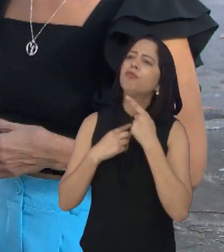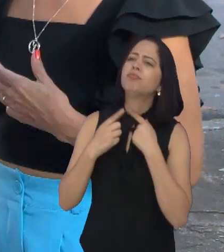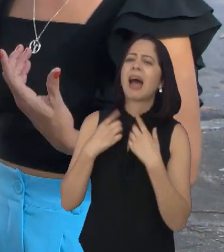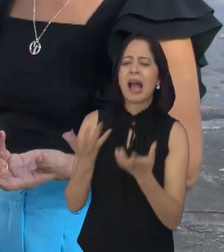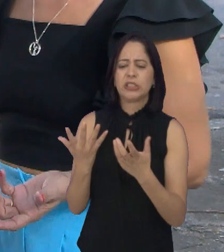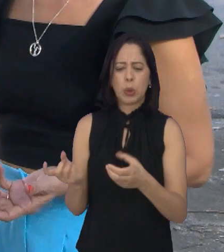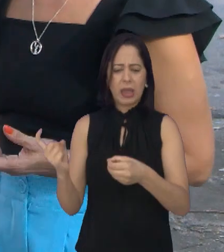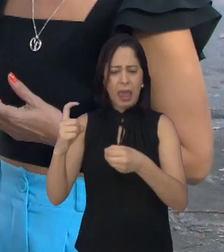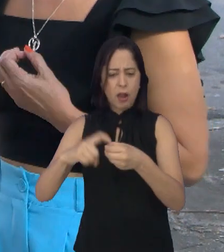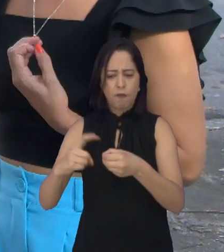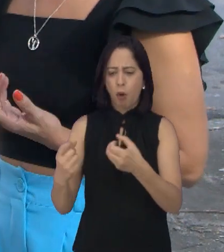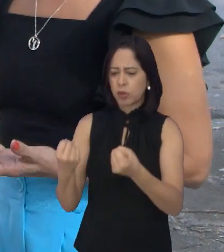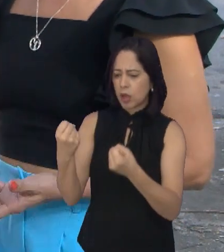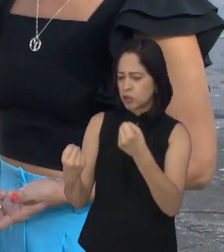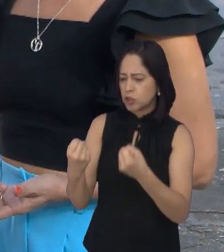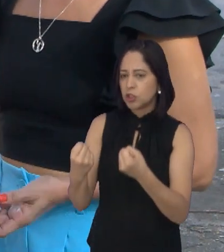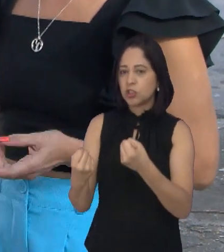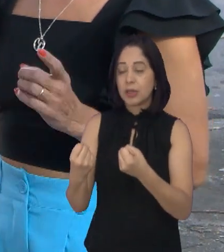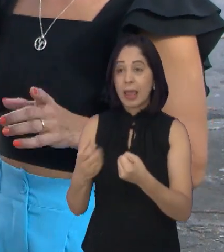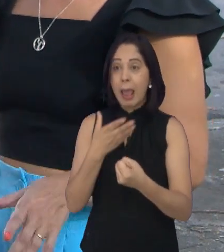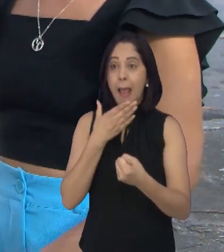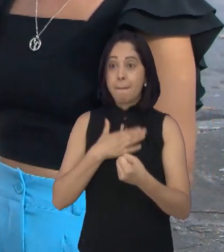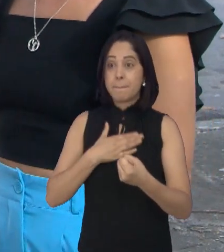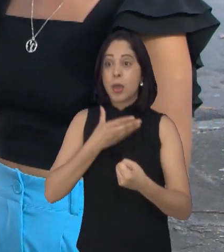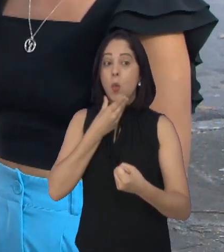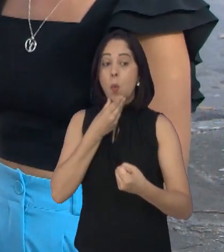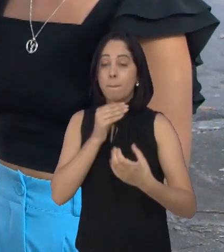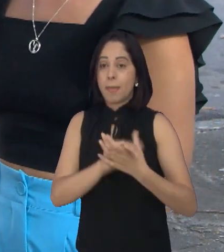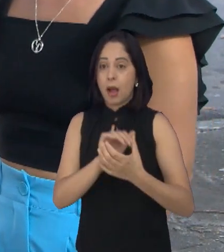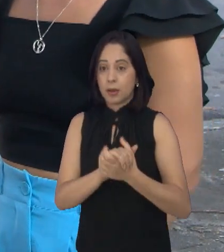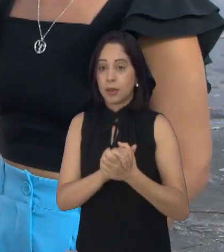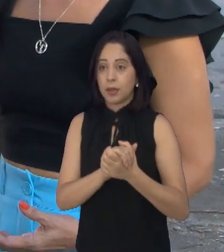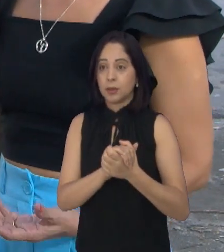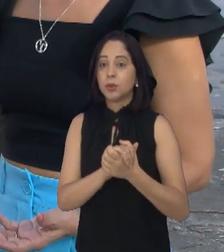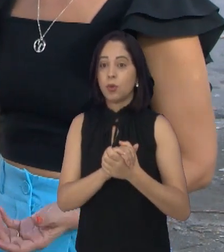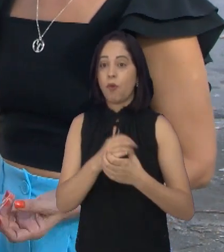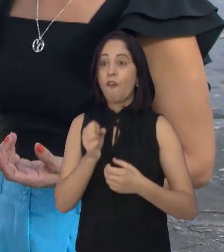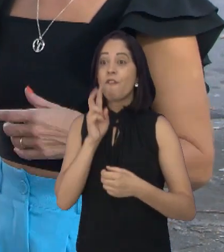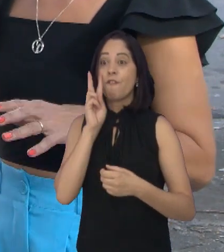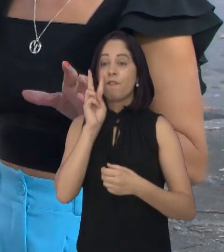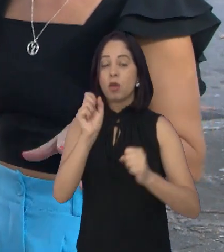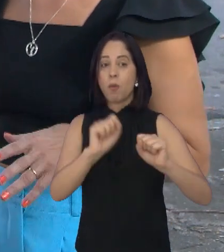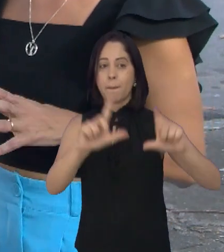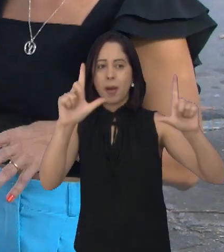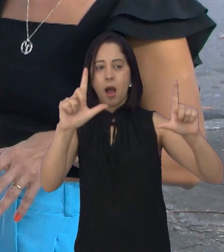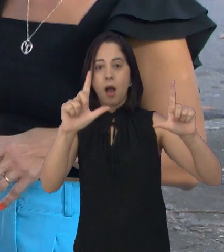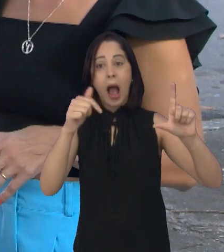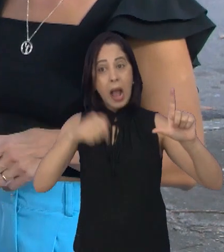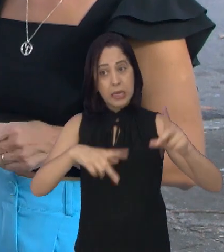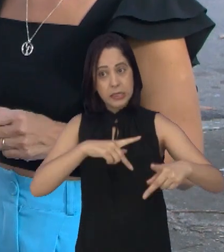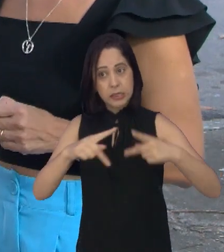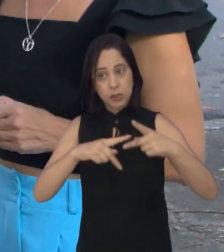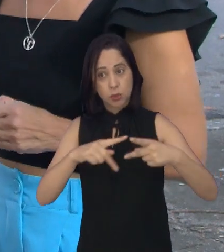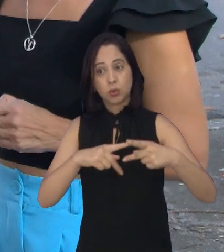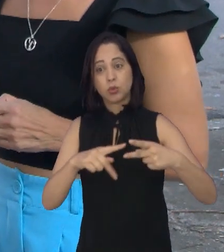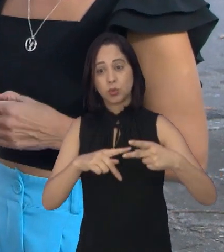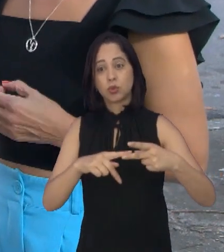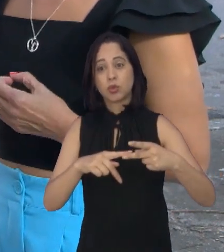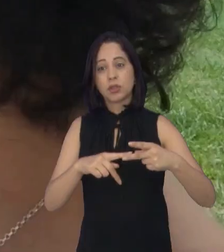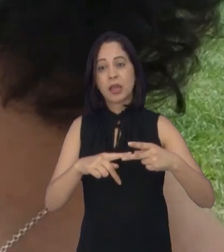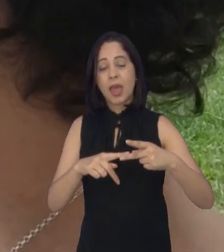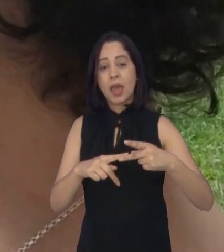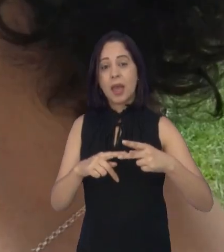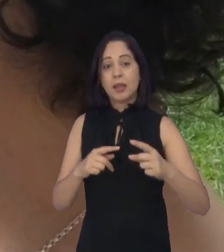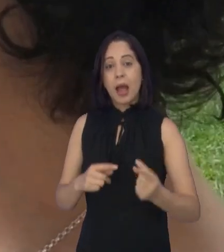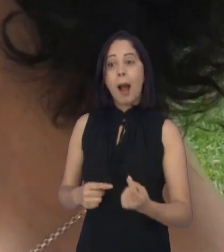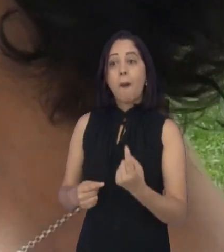dirigir foi crescendo e o meu marido viu uma postagem dizendo que existia aqui em São José, perto de casa, uma pessoa